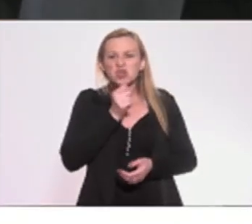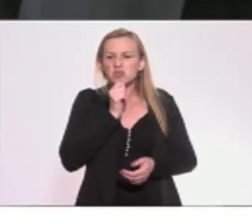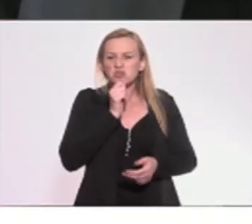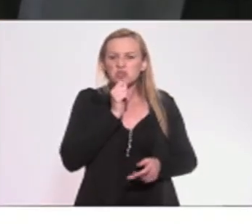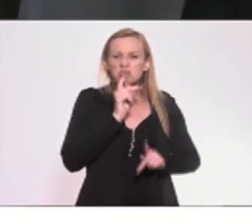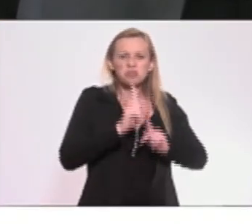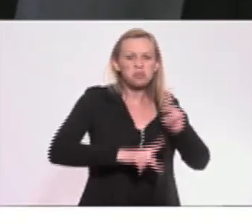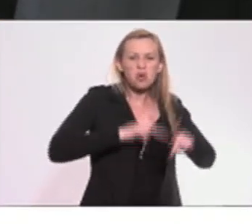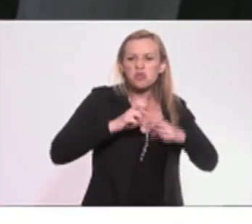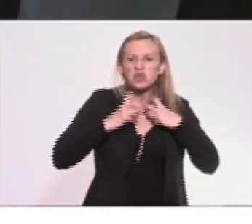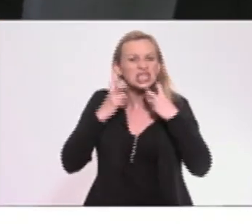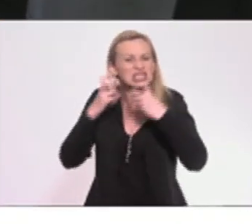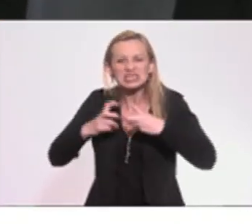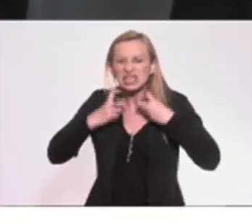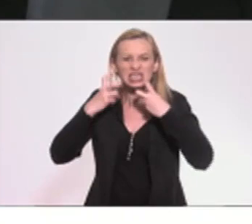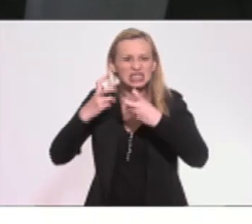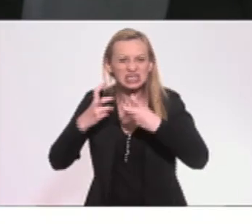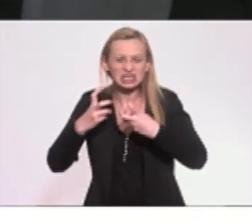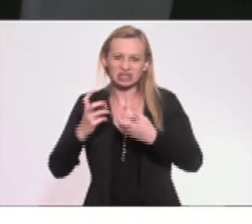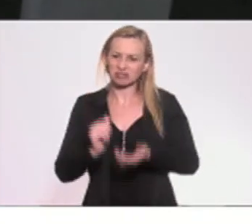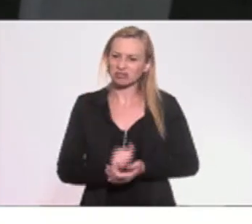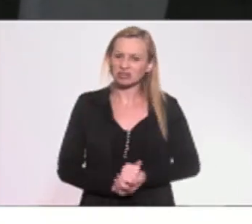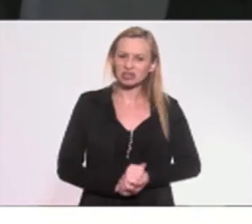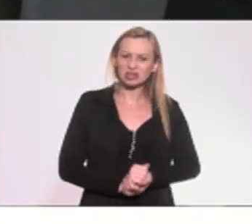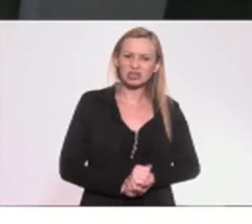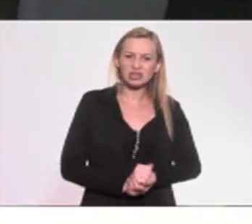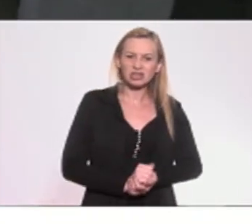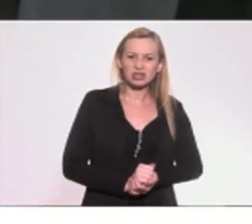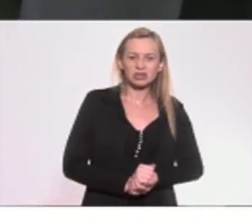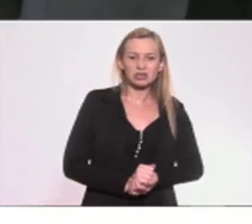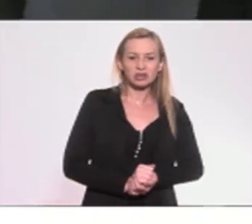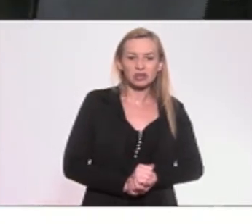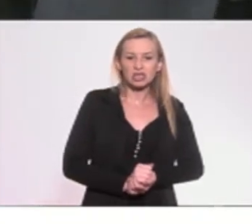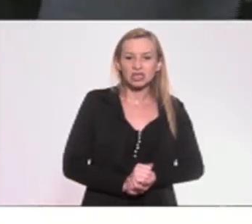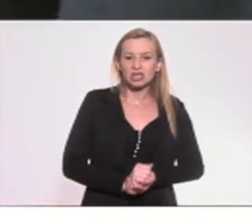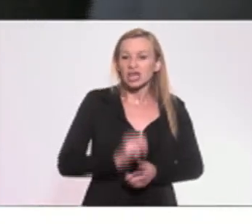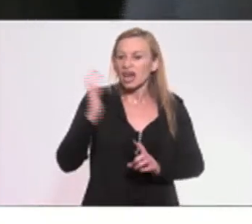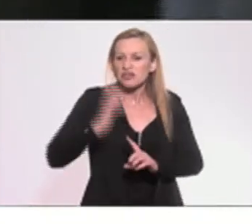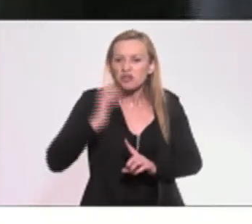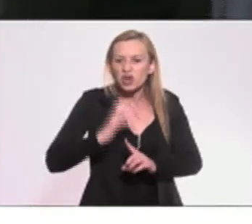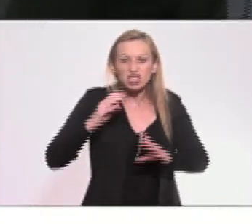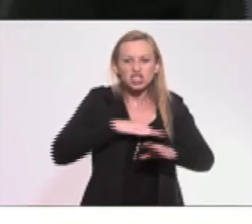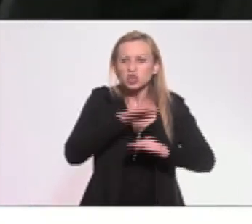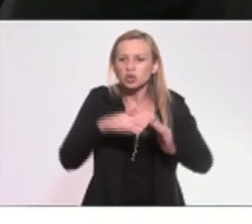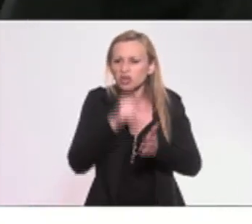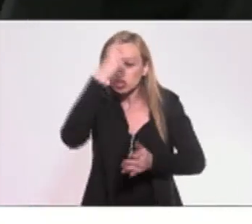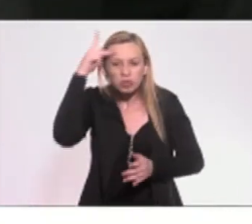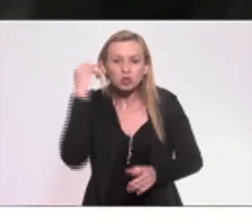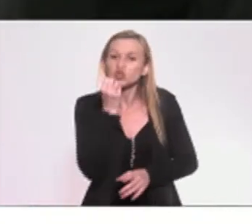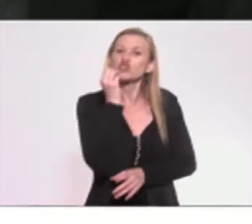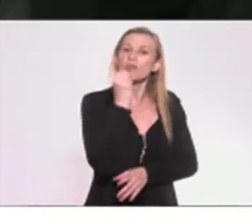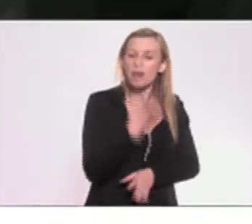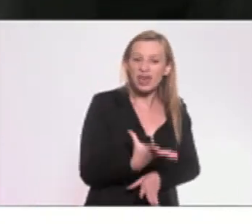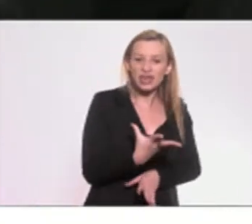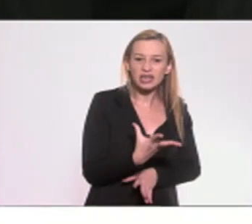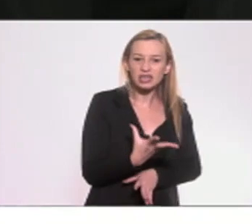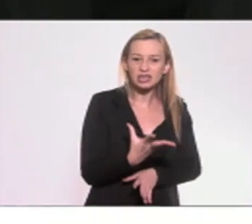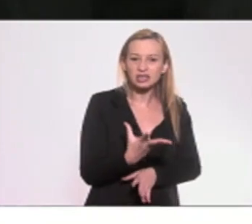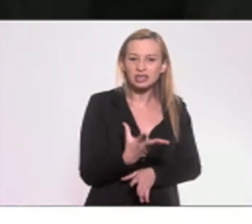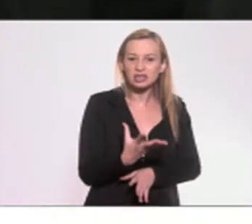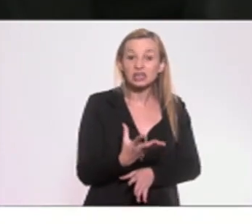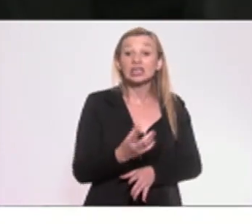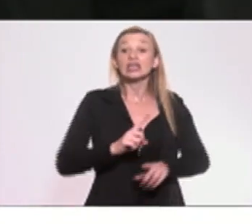povo, nem a afluência de todos os homens de bem, nem